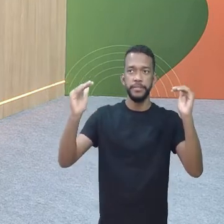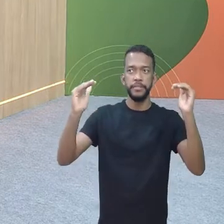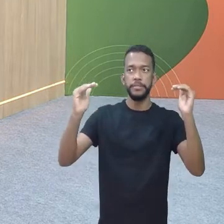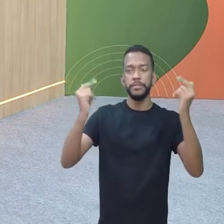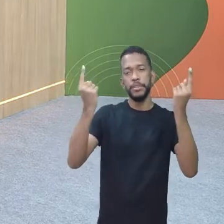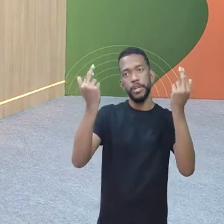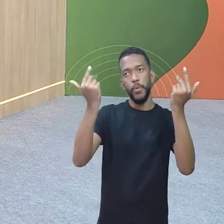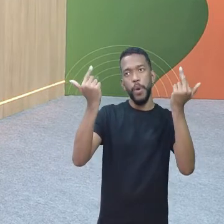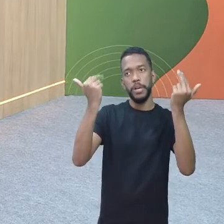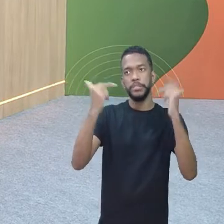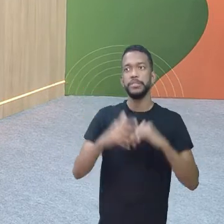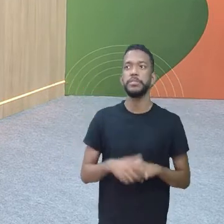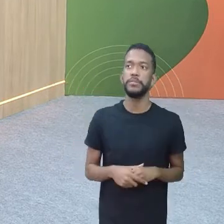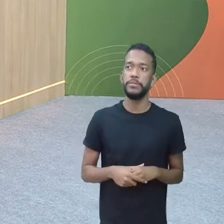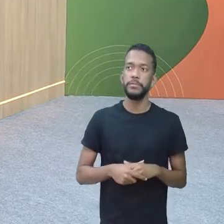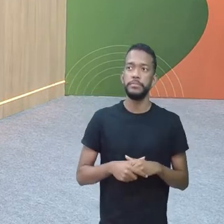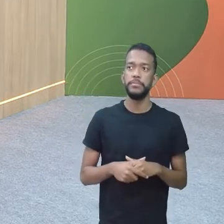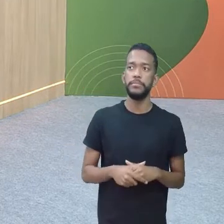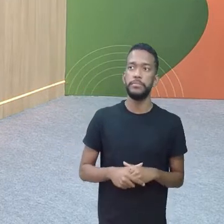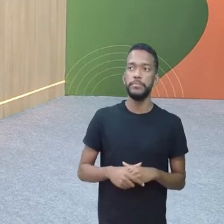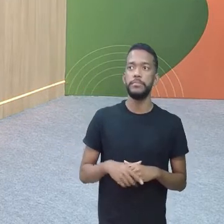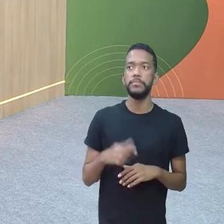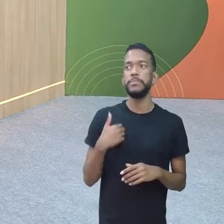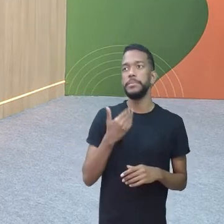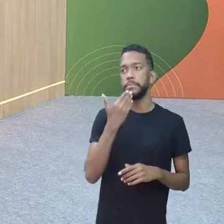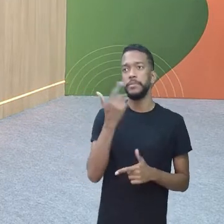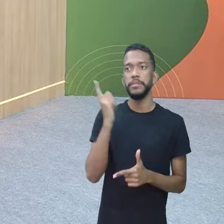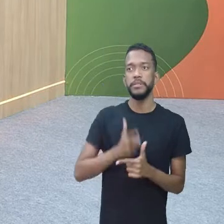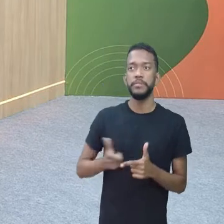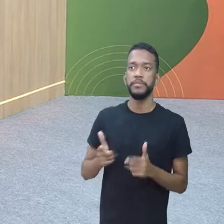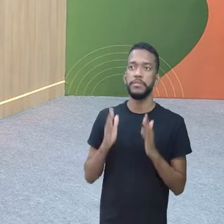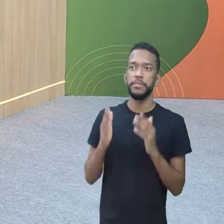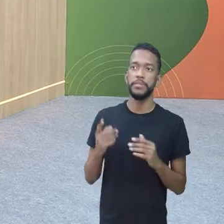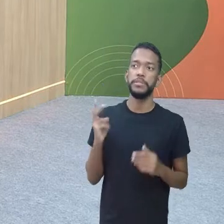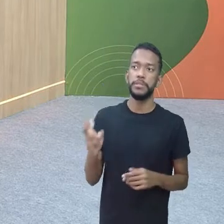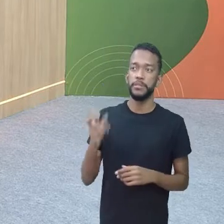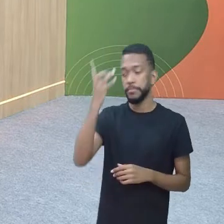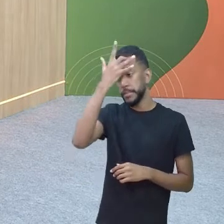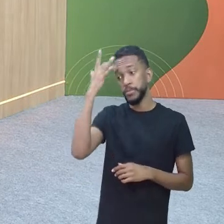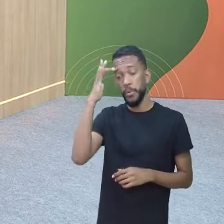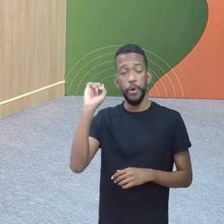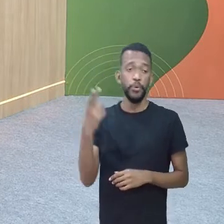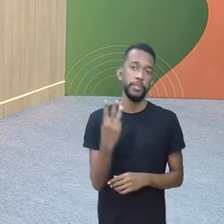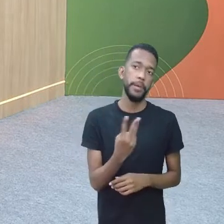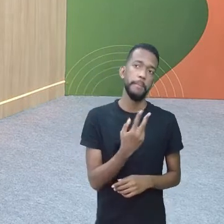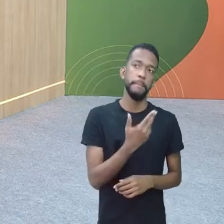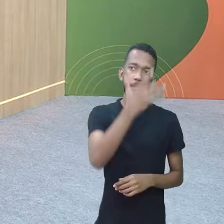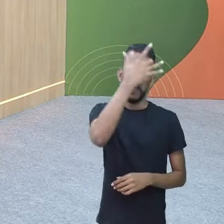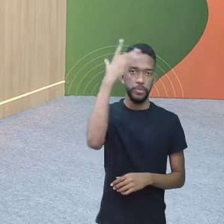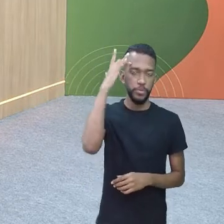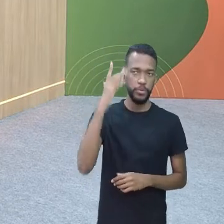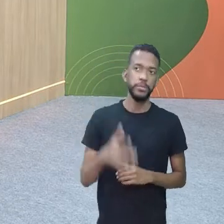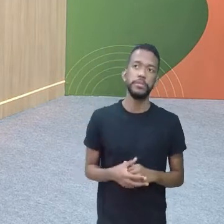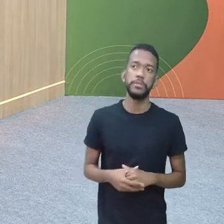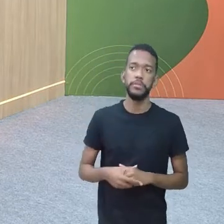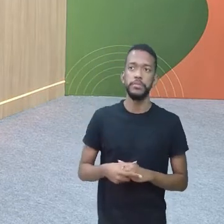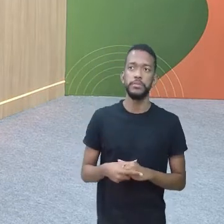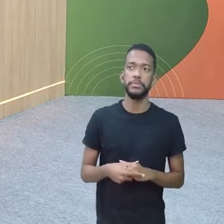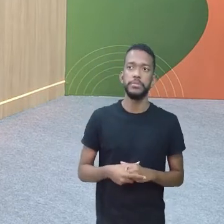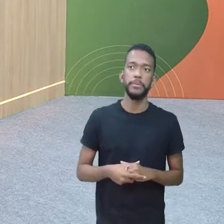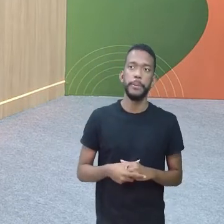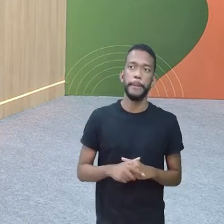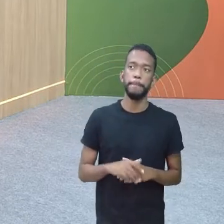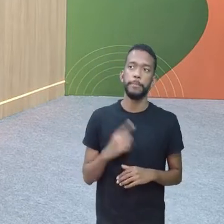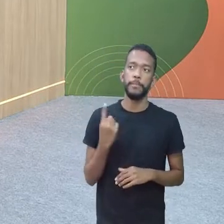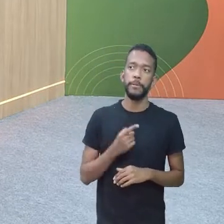numeradores são iguais. A gente prefere dividir ali o lanche com 5 pessoas ou com 3 pessoas? Então, quer dizer que quando a